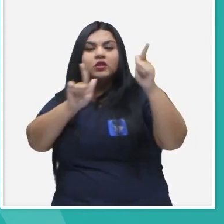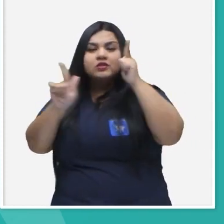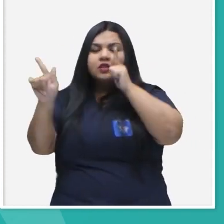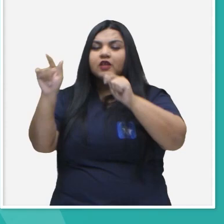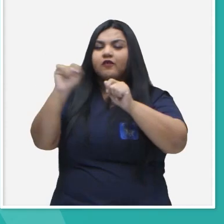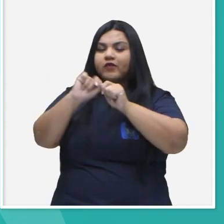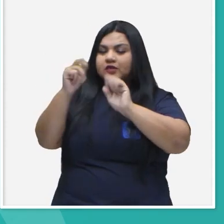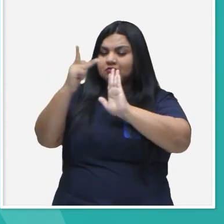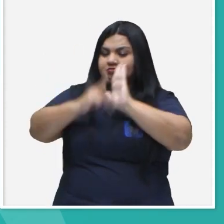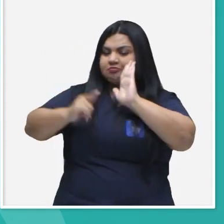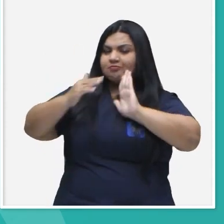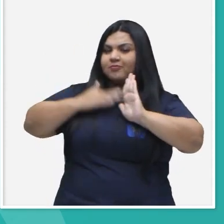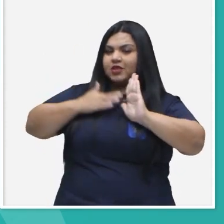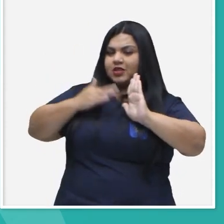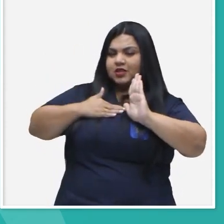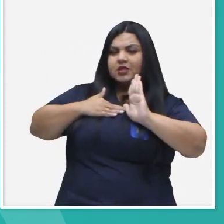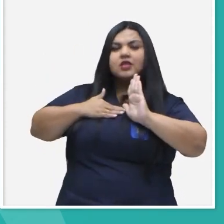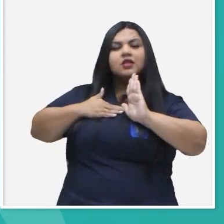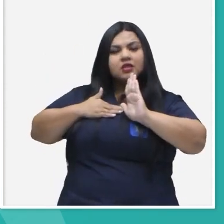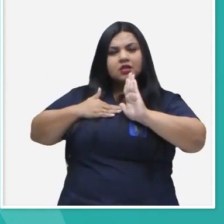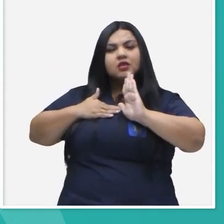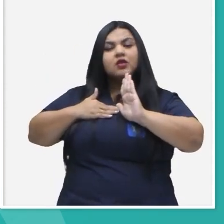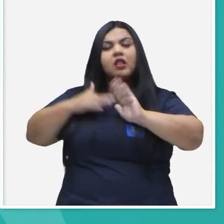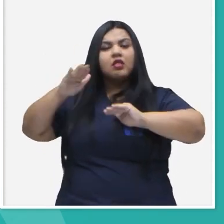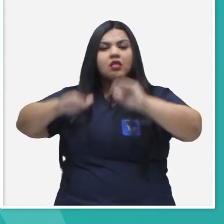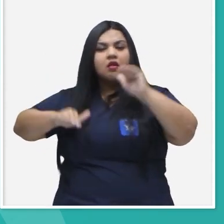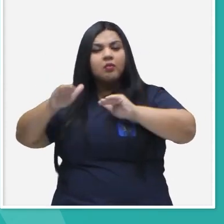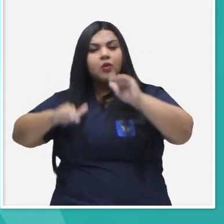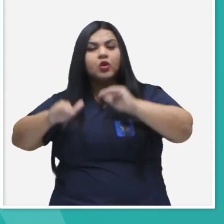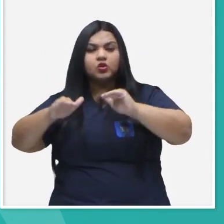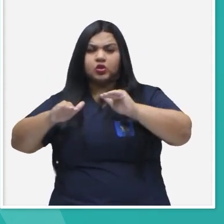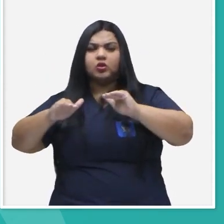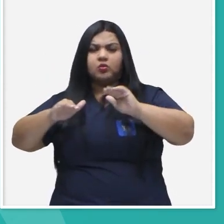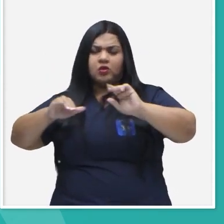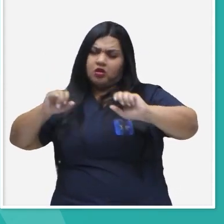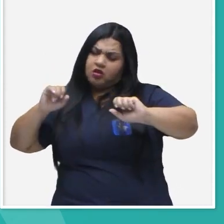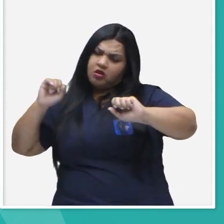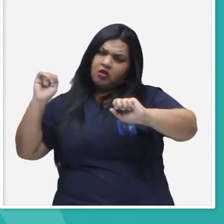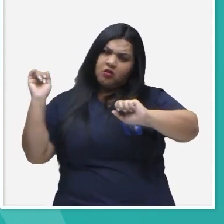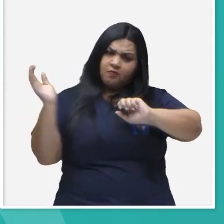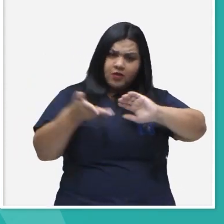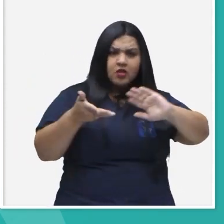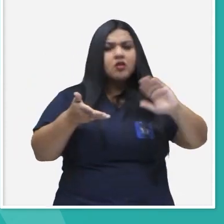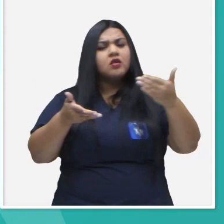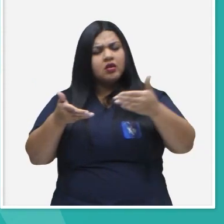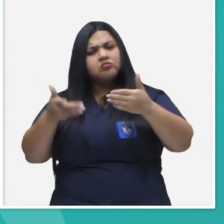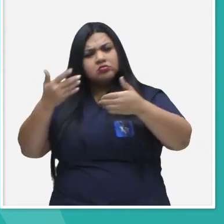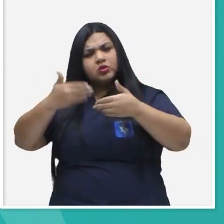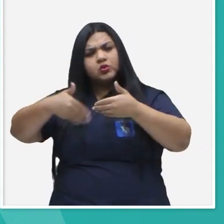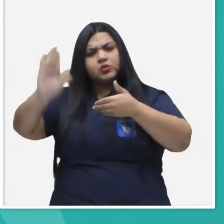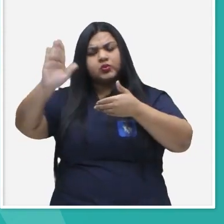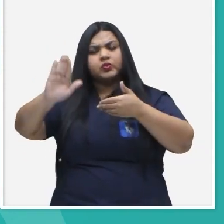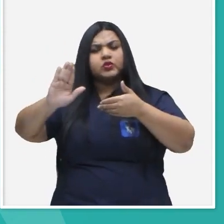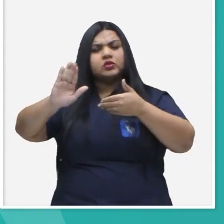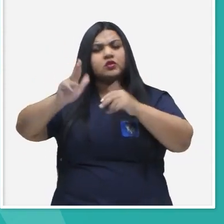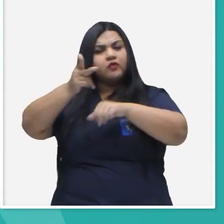minhas pontuações, no caso aqui, dependendo aonde eu faço o golpe, certo? Pode continuar o vídeo.